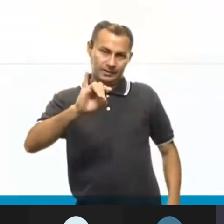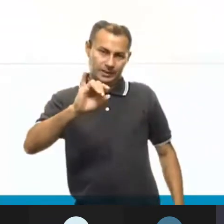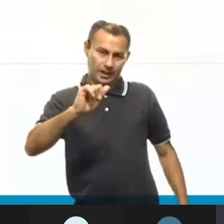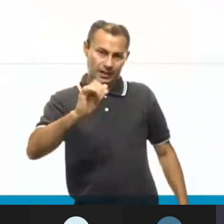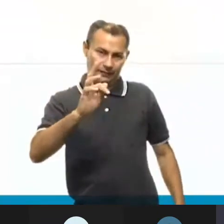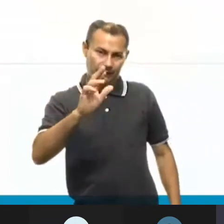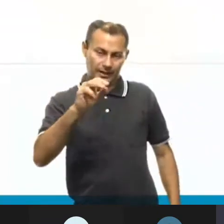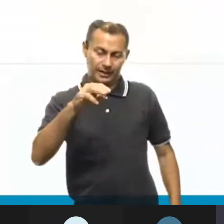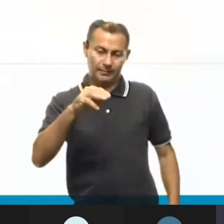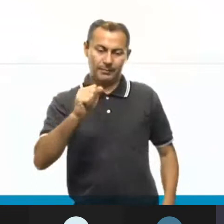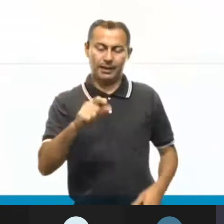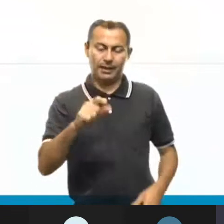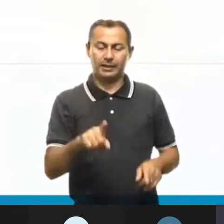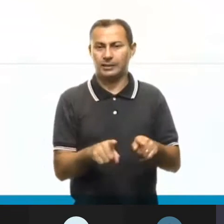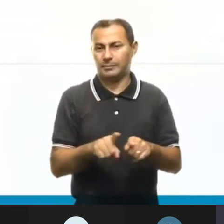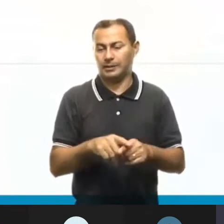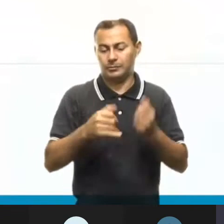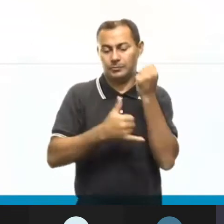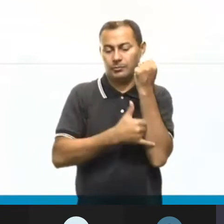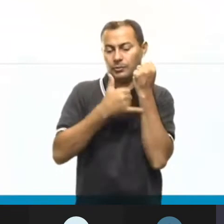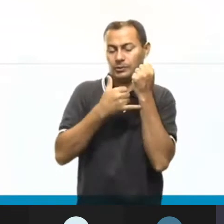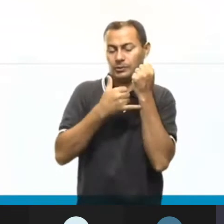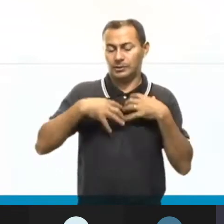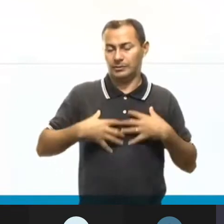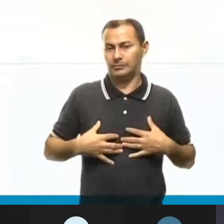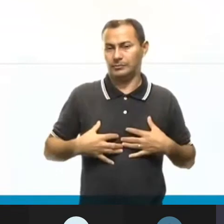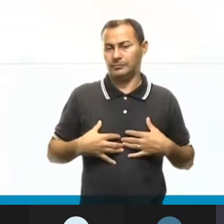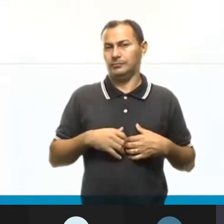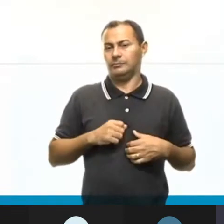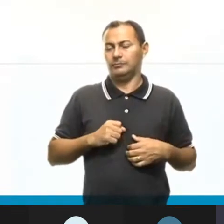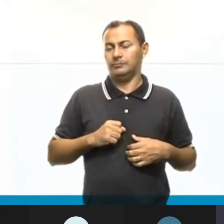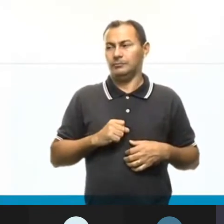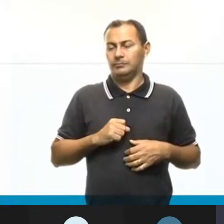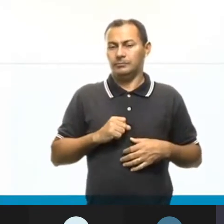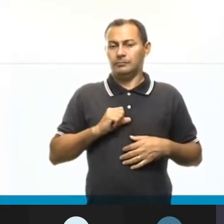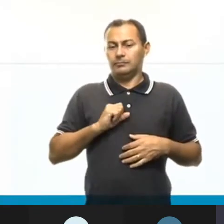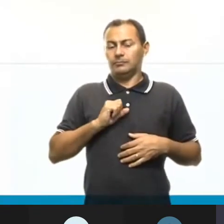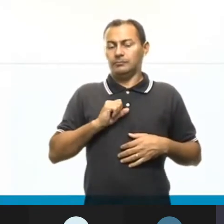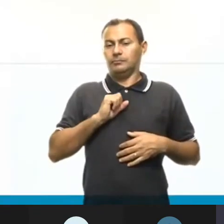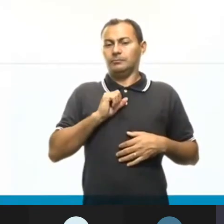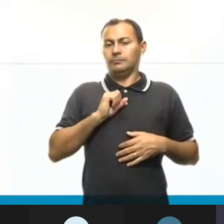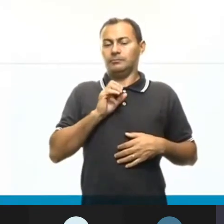músculos intercostais externos. Então, quando a gente inspira, né, quando a gente chega no